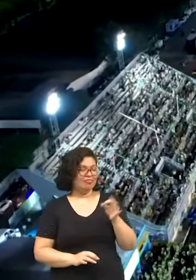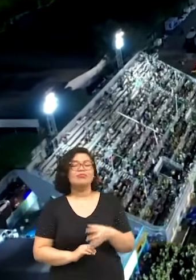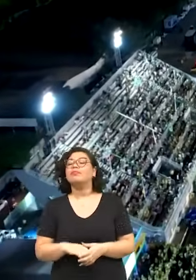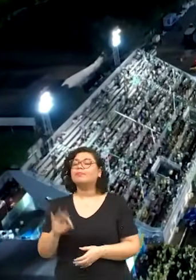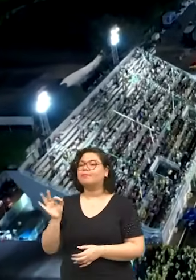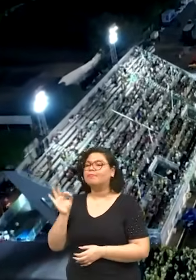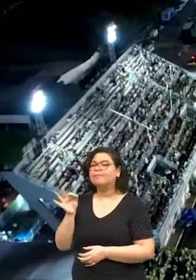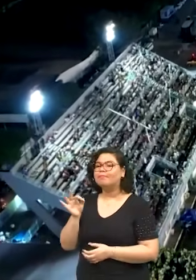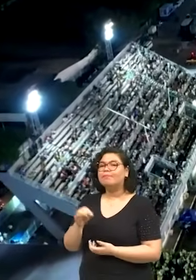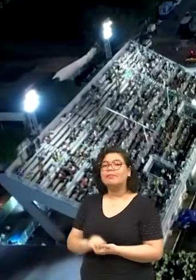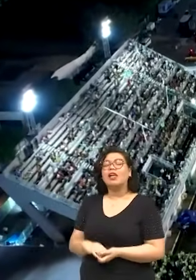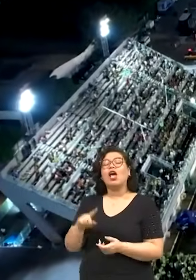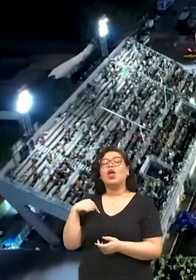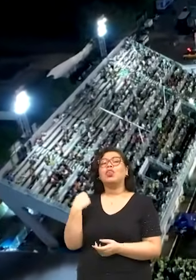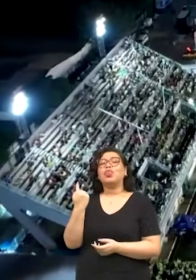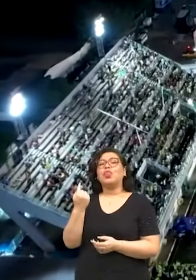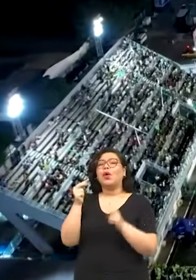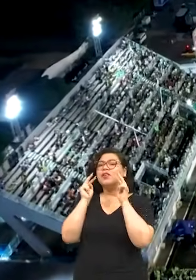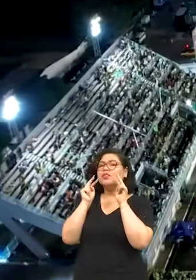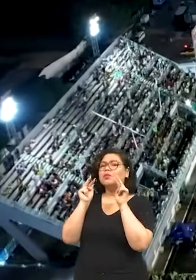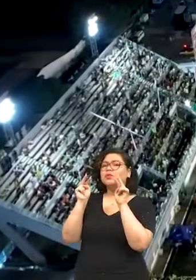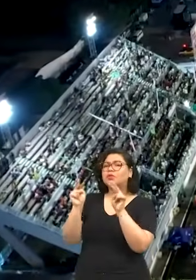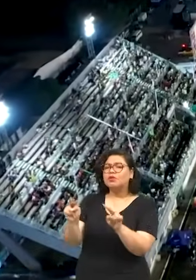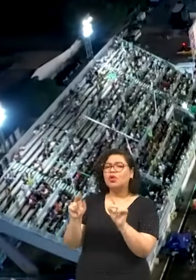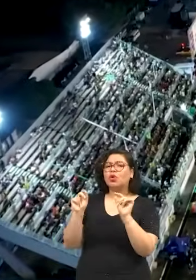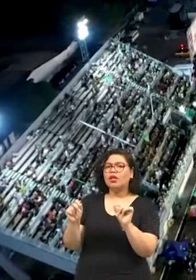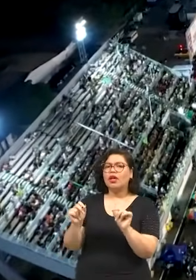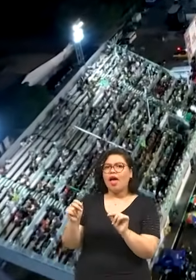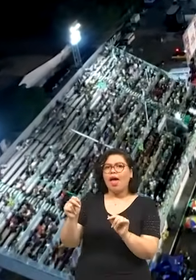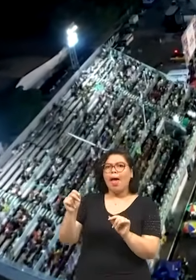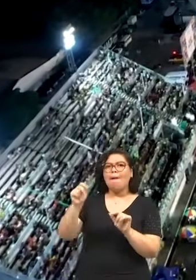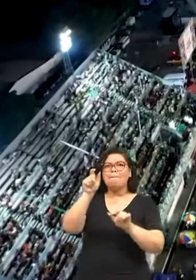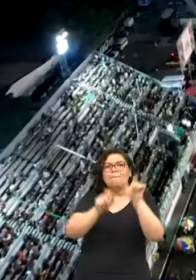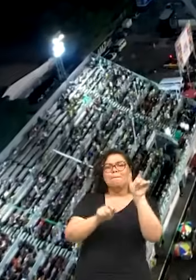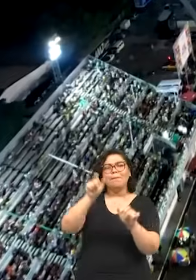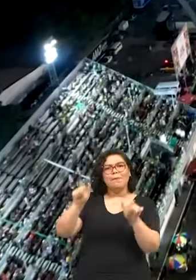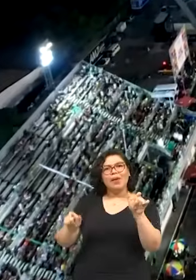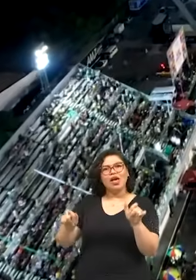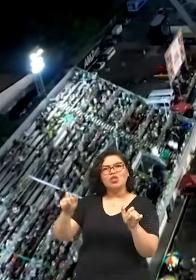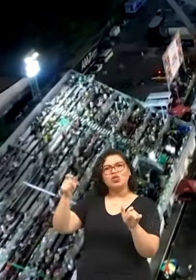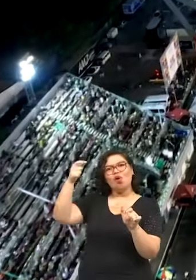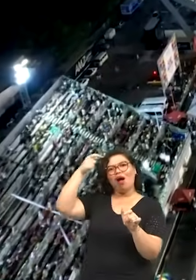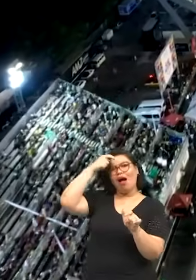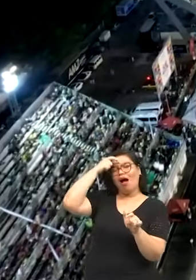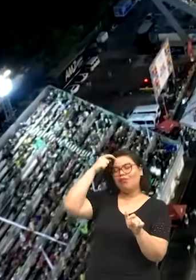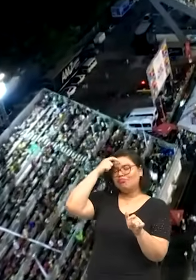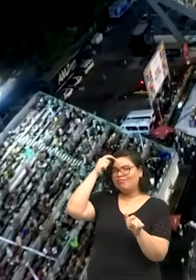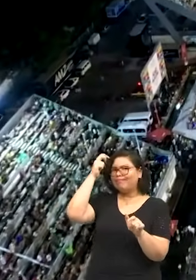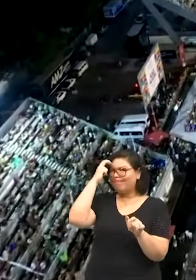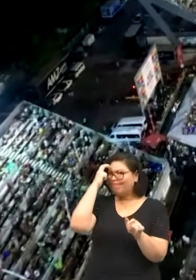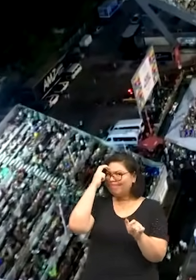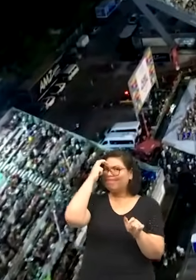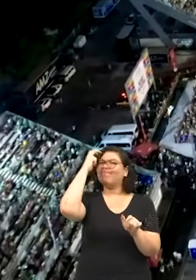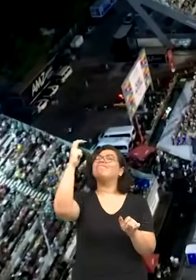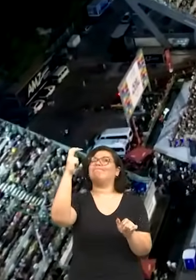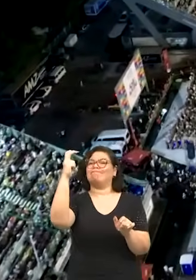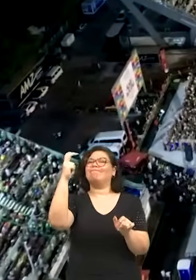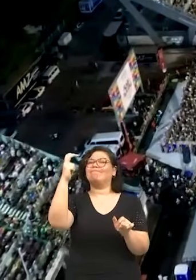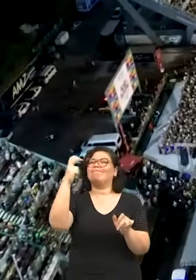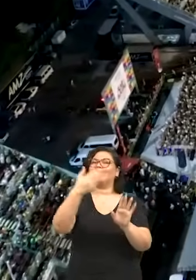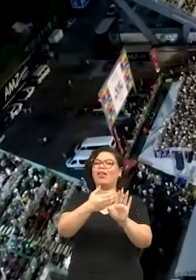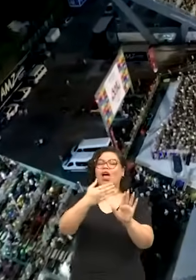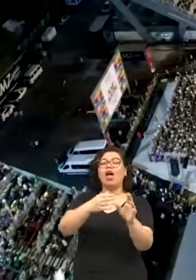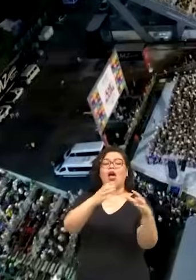a gente está vendo os grandes gênios, né? As grandes mentes brilhantes, né? Estamos chegando aqui ao terceiro setor do